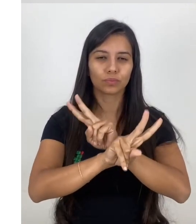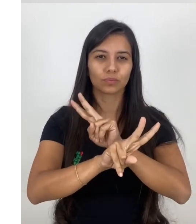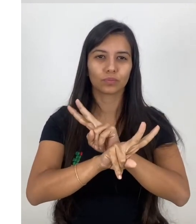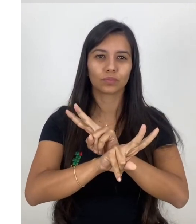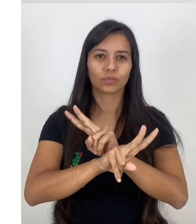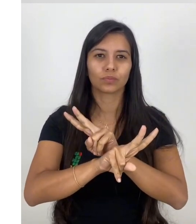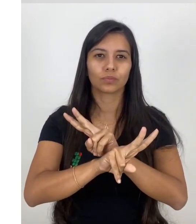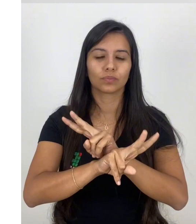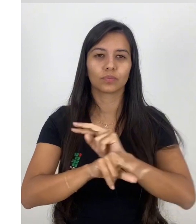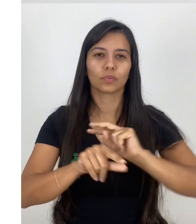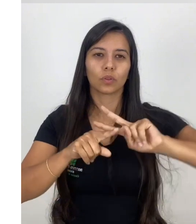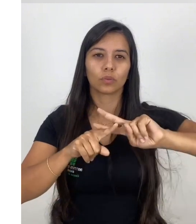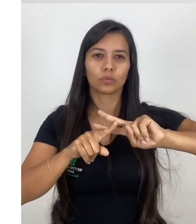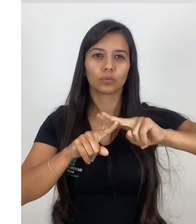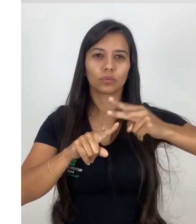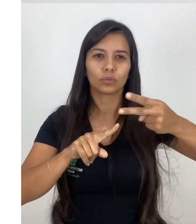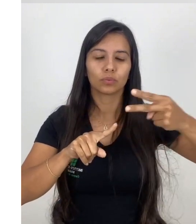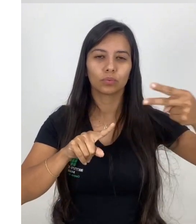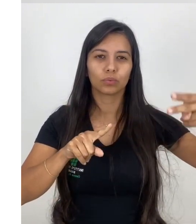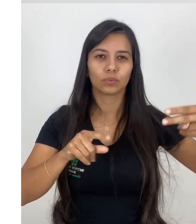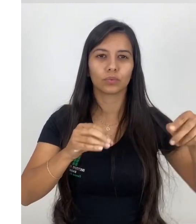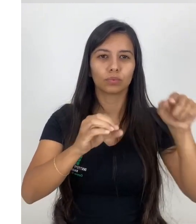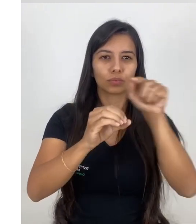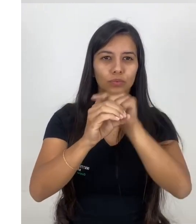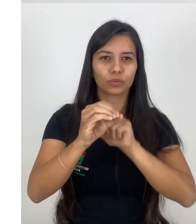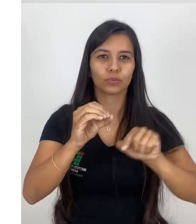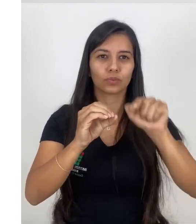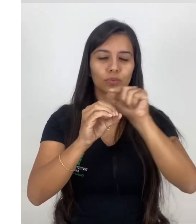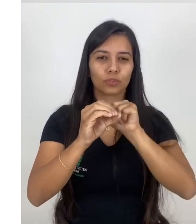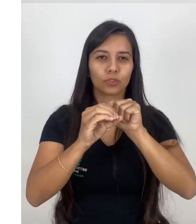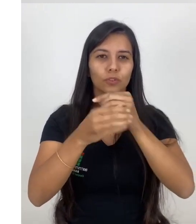né? Duplicação dos centríolos, formação